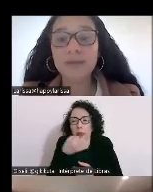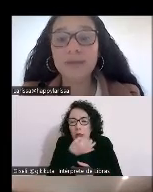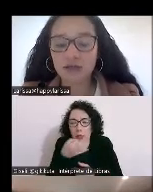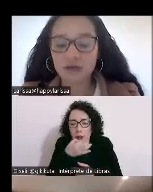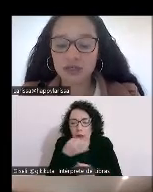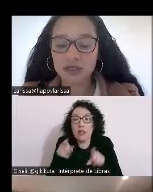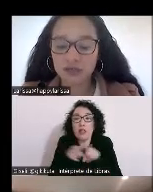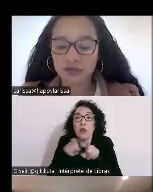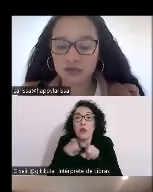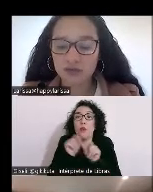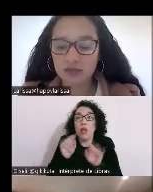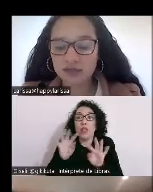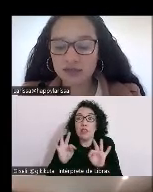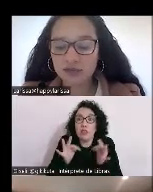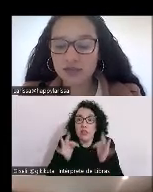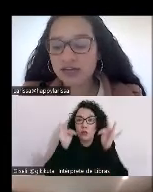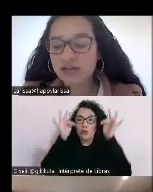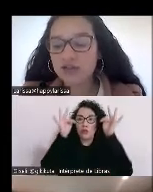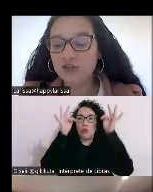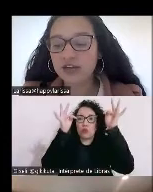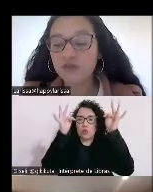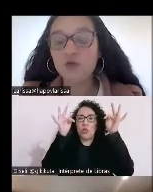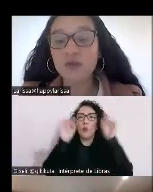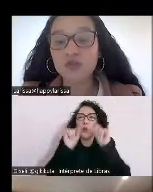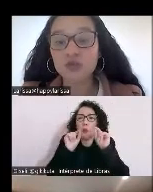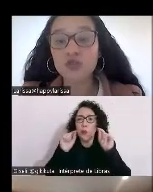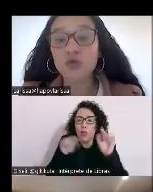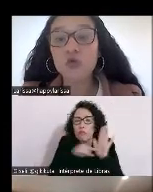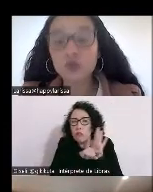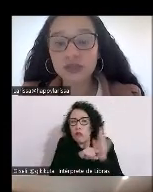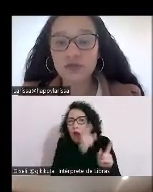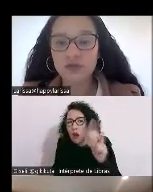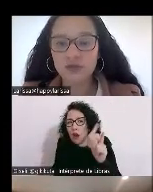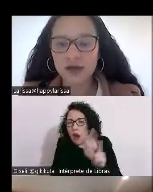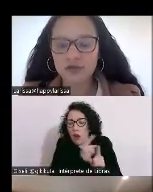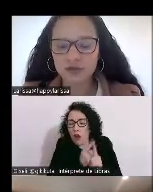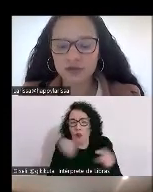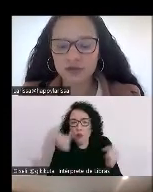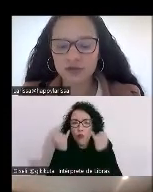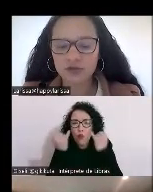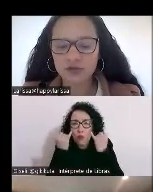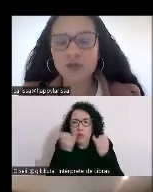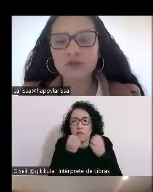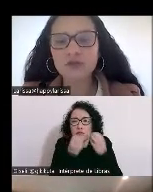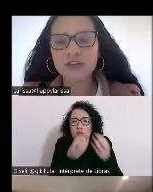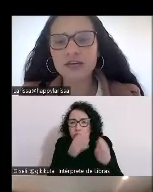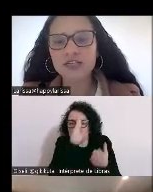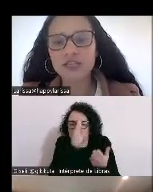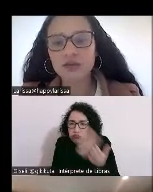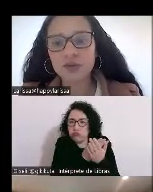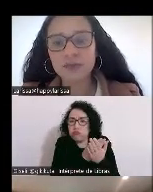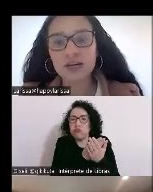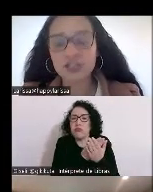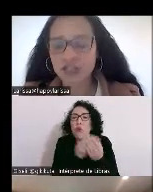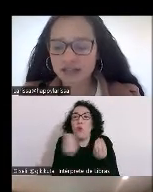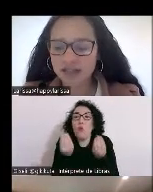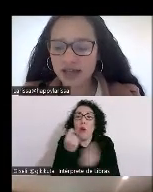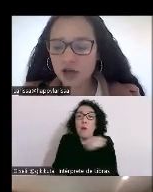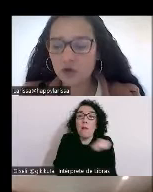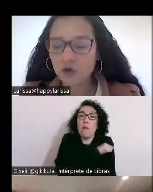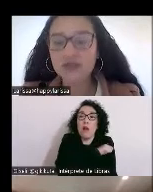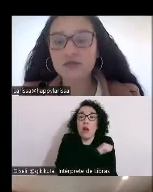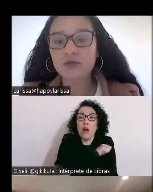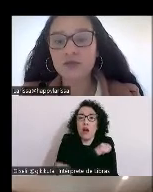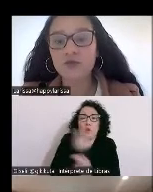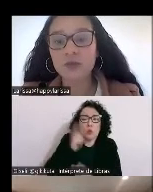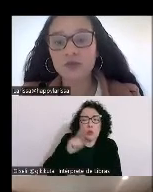tecnologia metacognitiva, que são habilidades de identificar informações úteis e confiáveis. Então, como o aluno faz para distinguir, para gerenciar